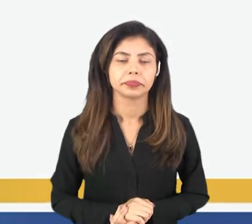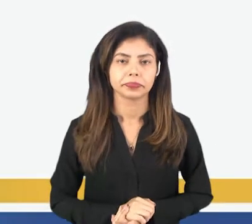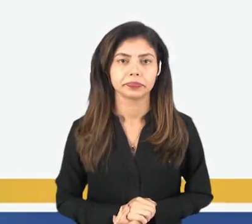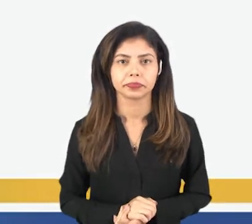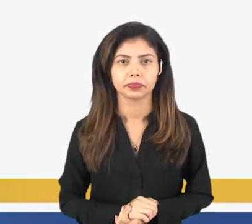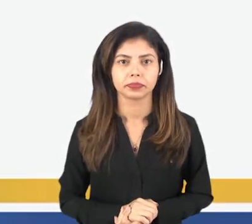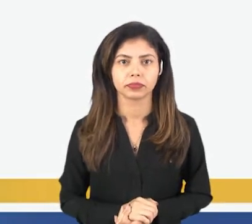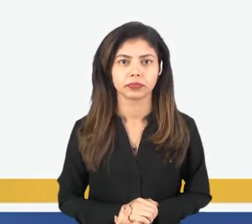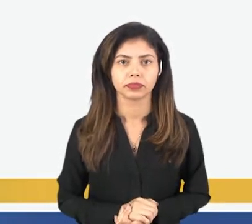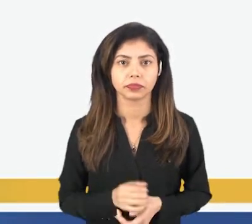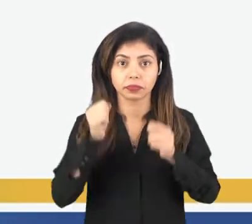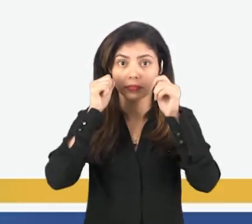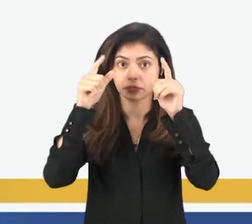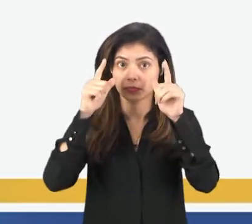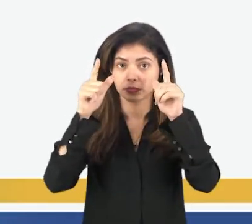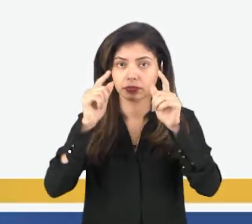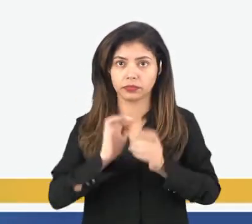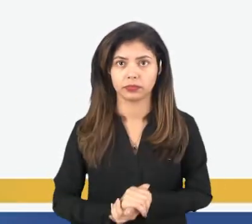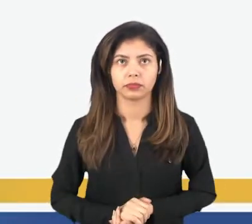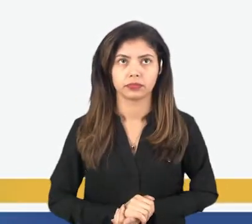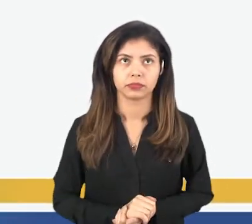nessas características agora. Vamos lá.